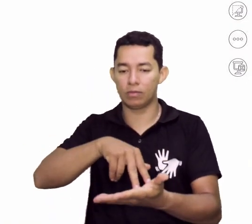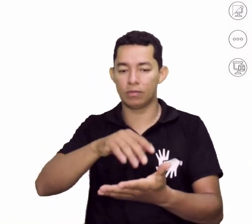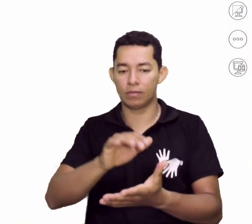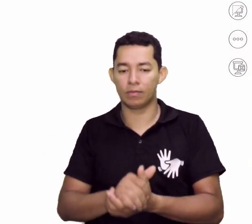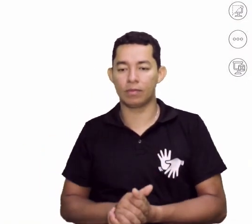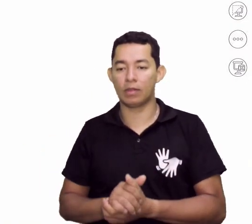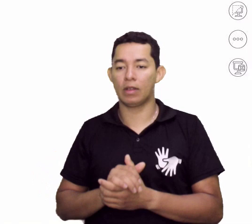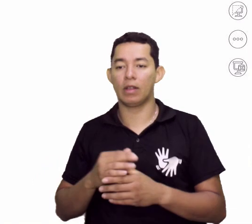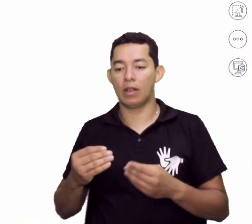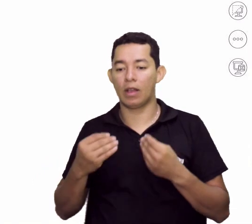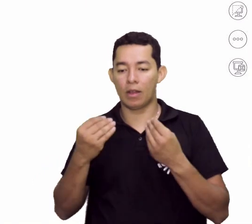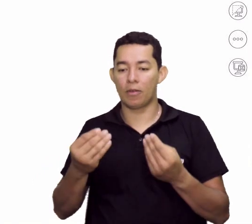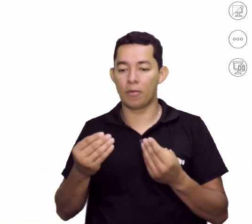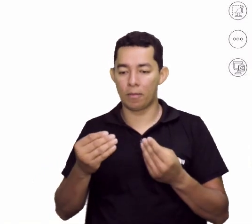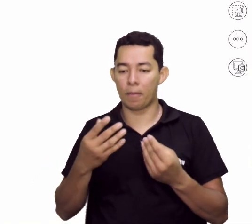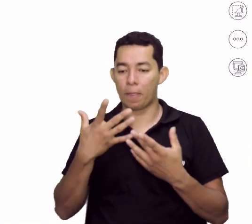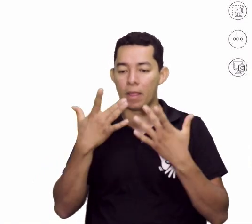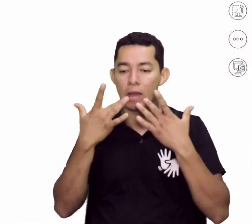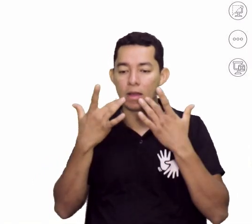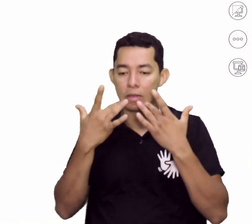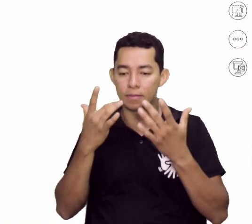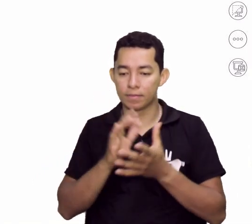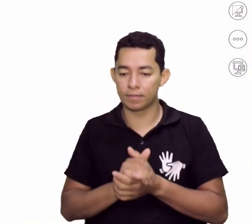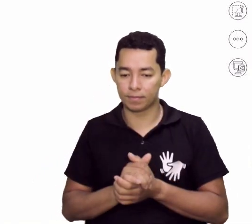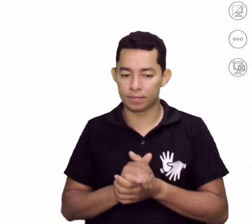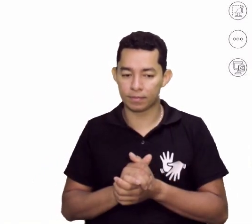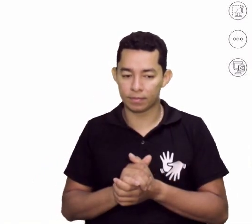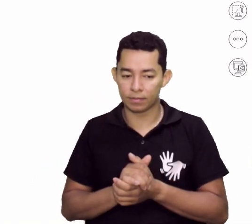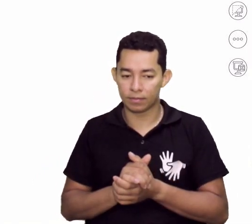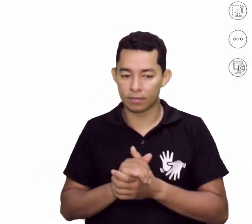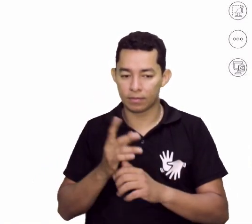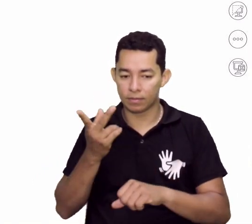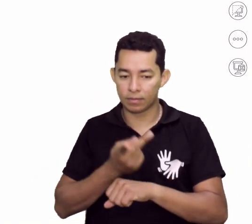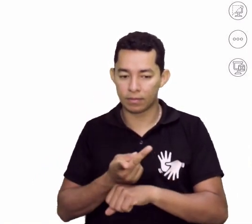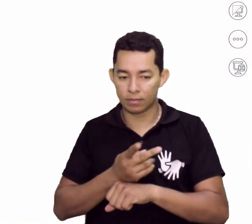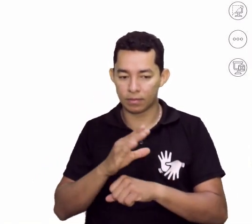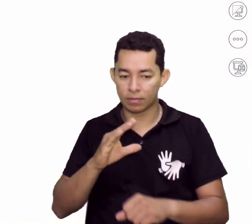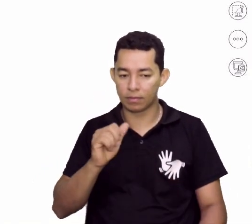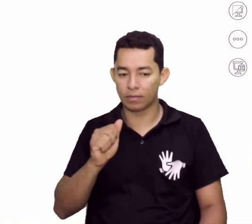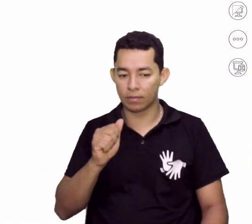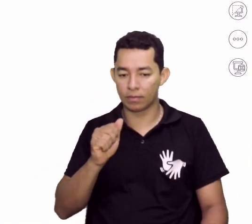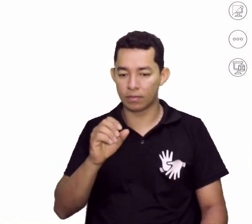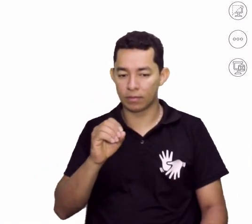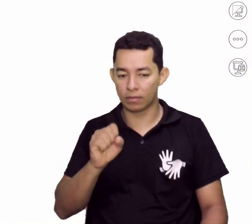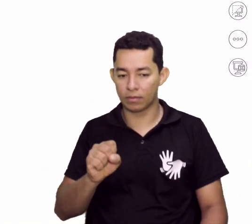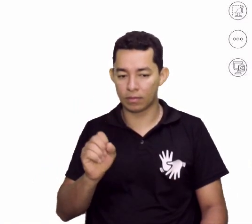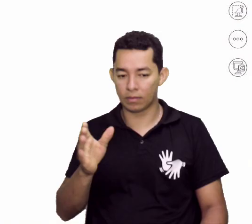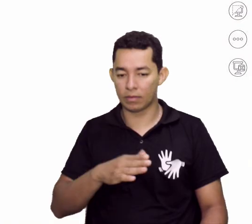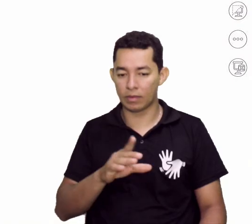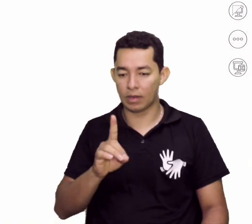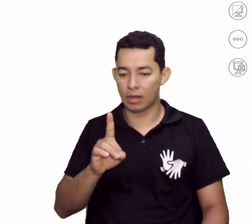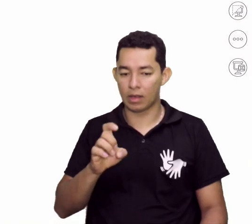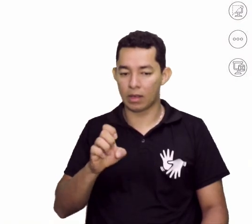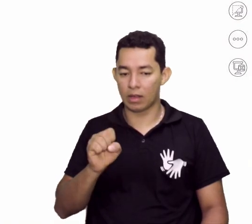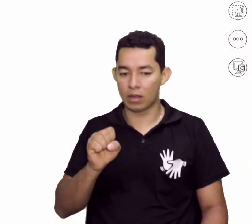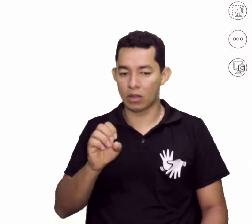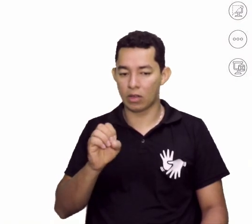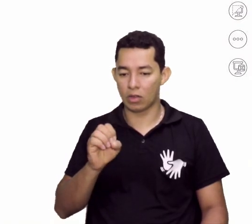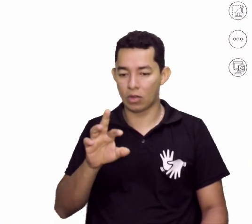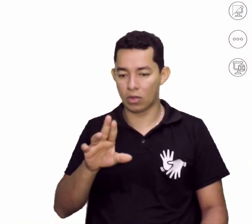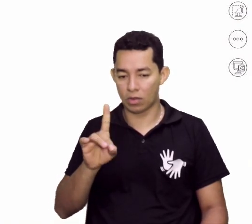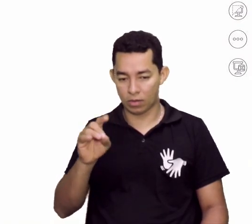e reverência artística, busca do caos e desordem, teor